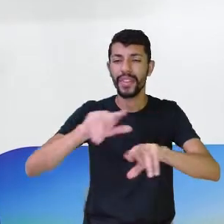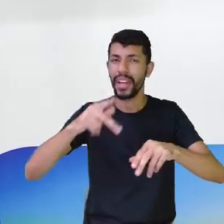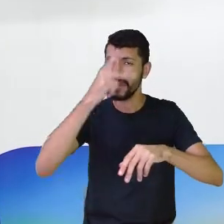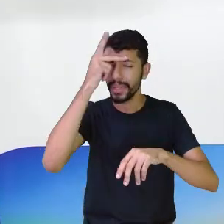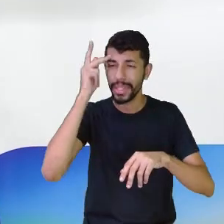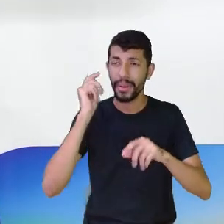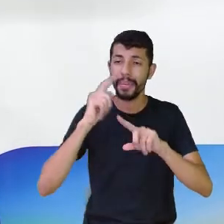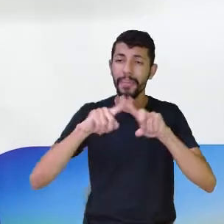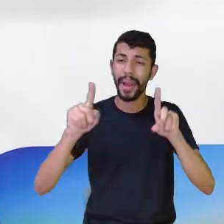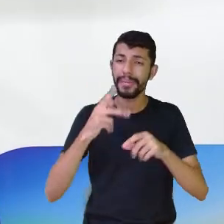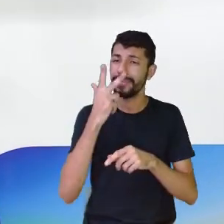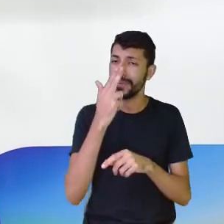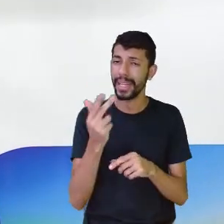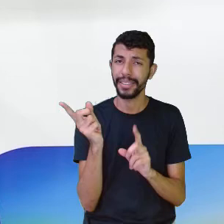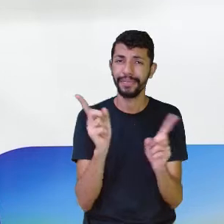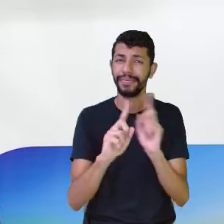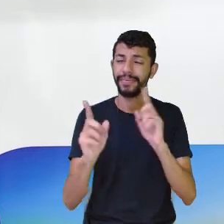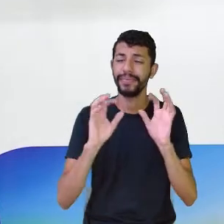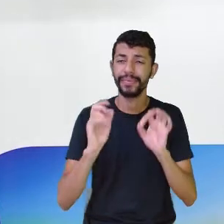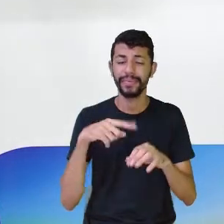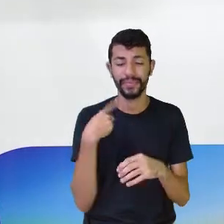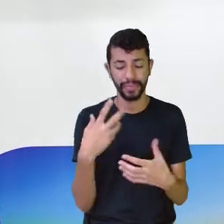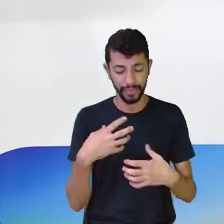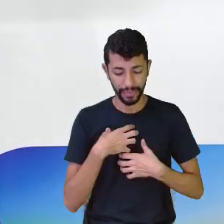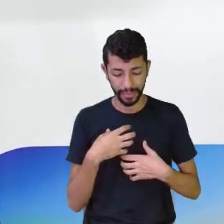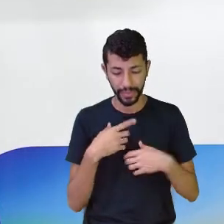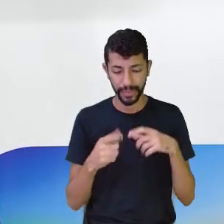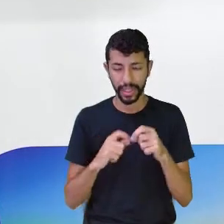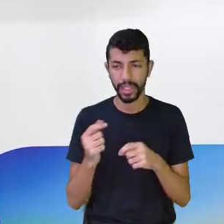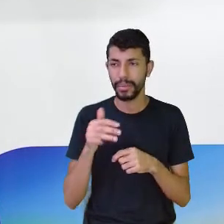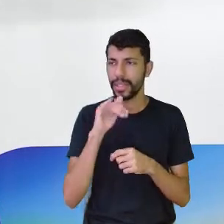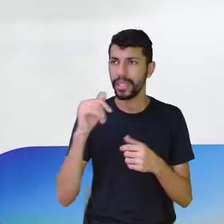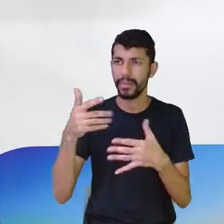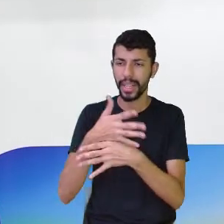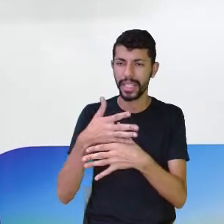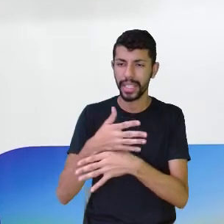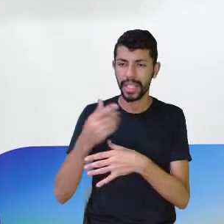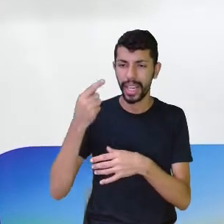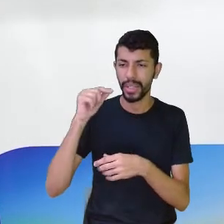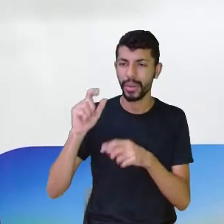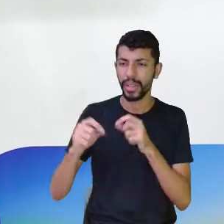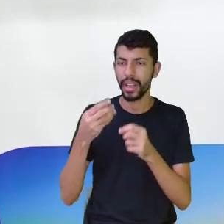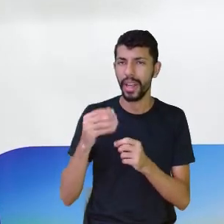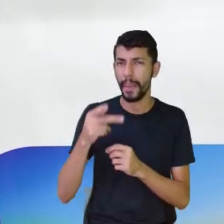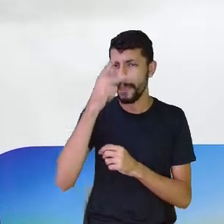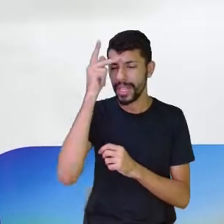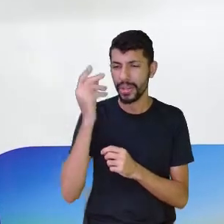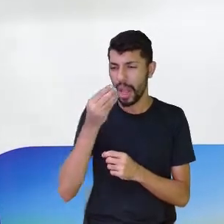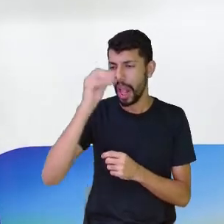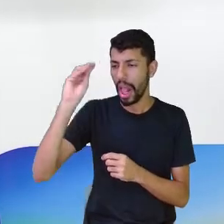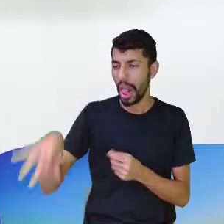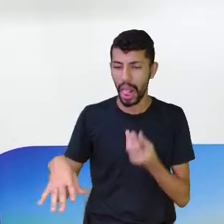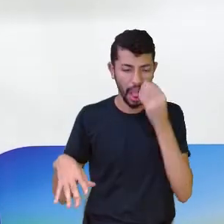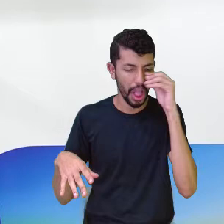parece que não. Não é? A sensação que a gente tem quando a gente passa na cidade e vê que as pessoas jogam papel no chão, joga isso, joga no canal, pega